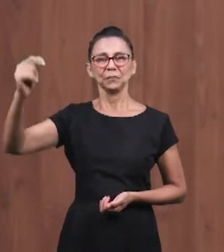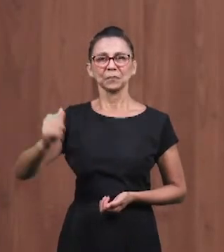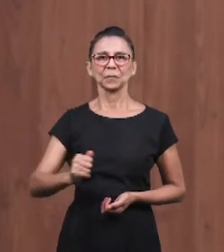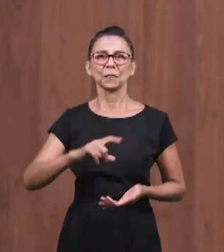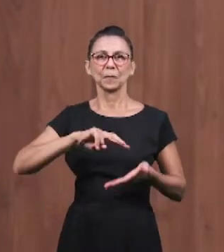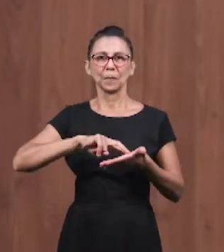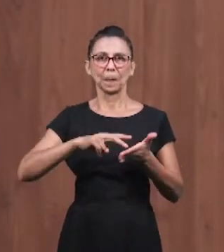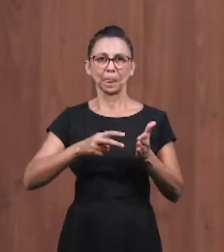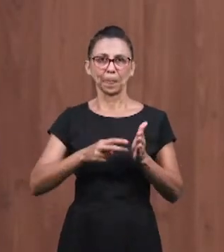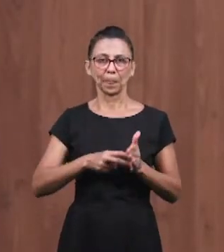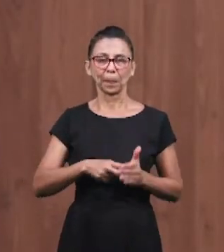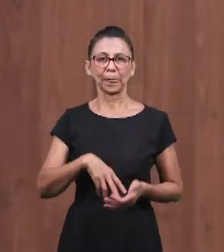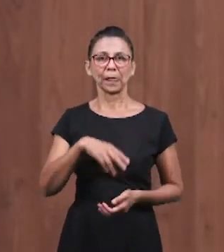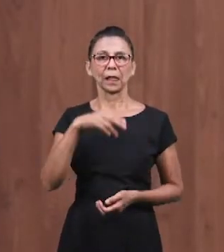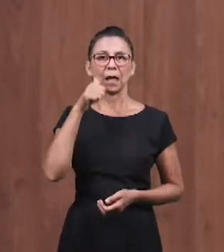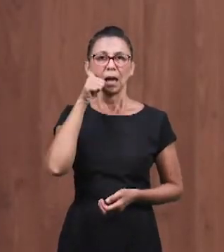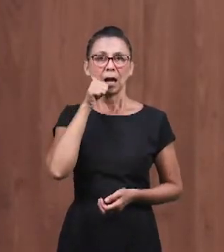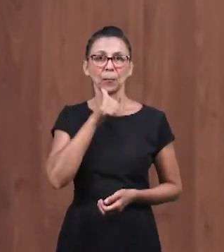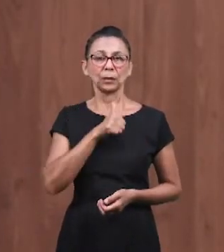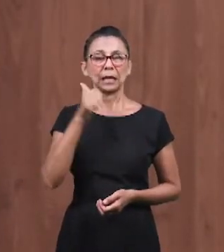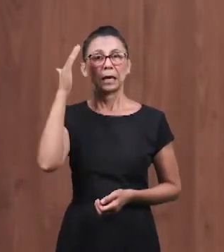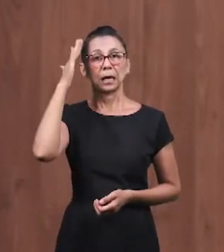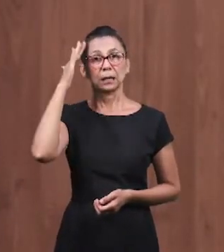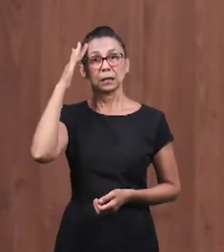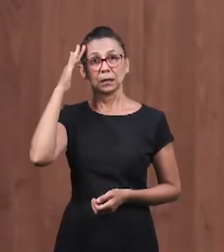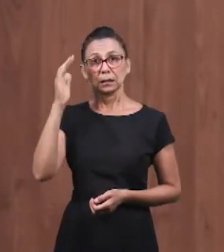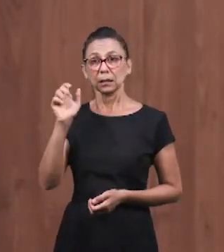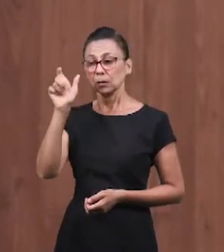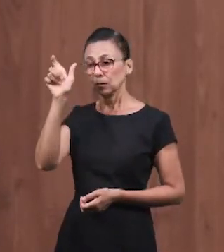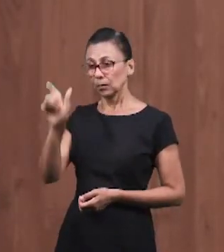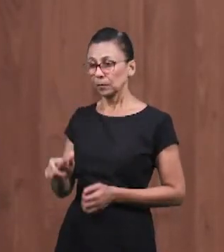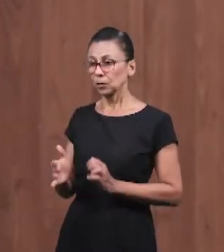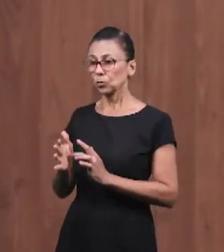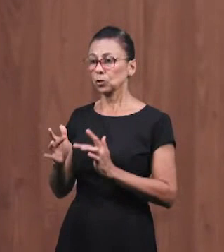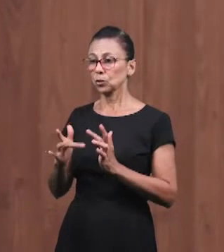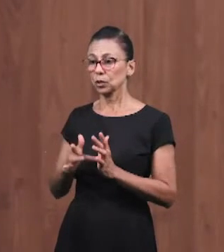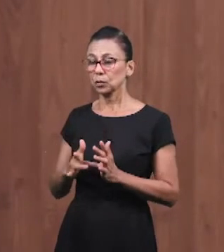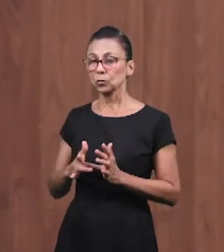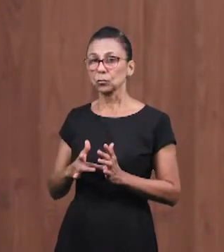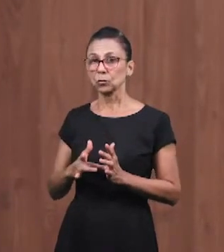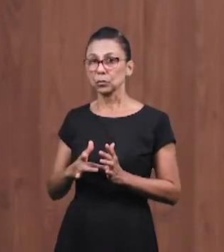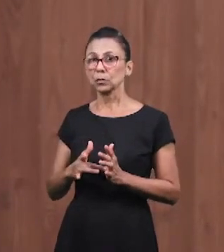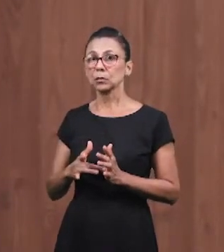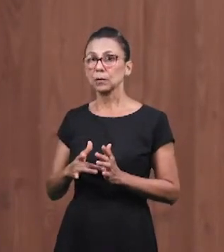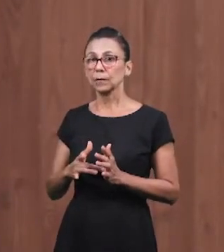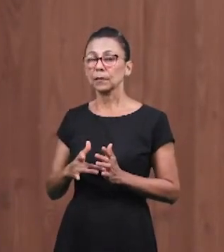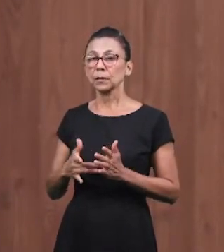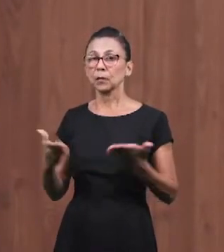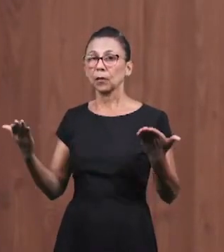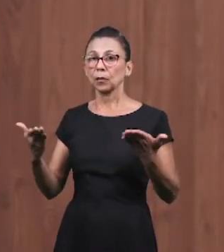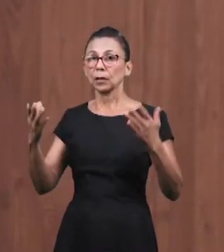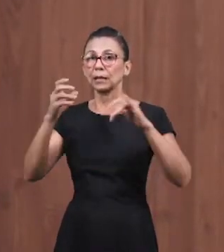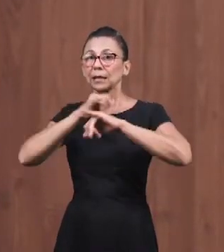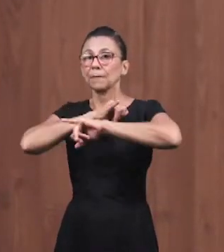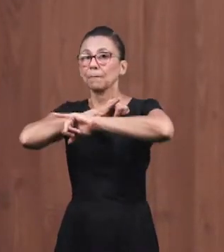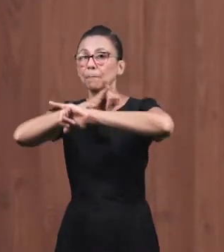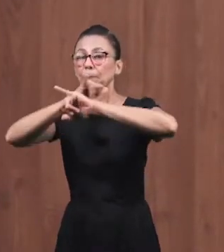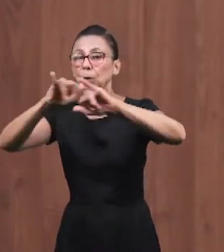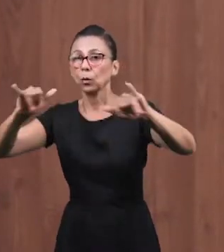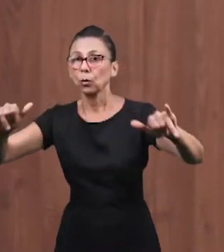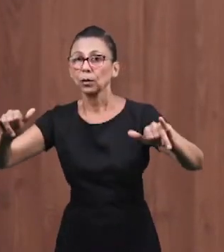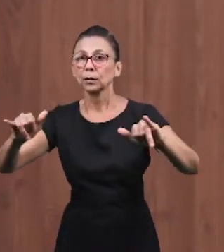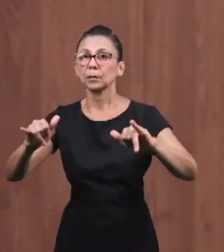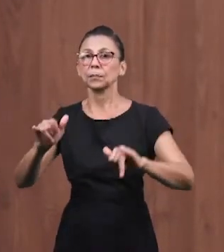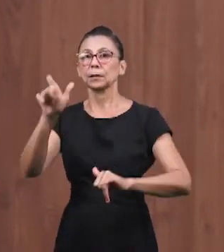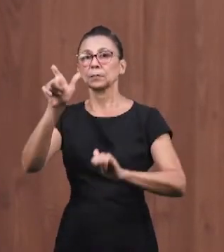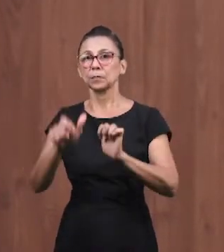da cidade de Samaria, ali de Sicar, pudessem também receber a mesma salvação. Muito bem colocado pelo irmão